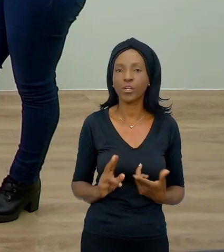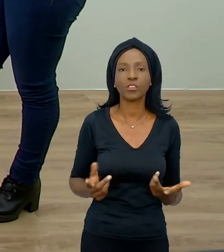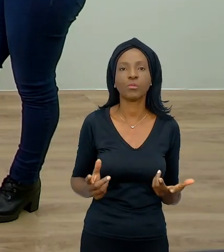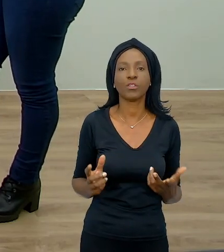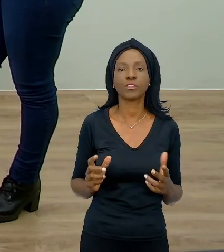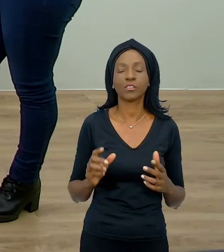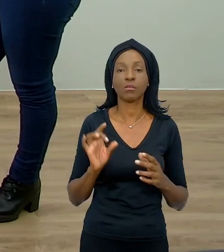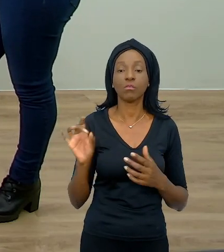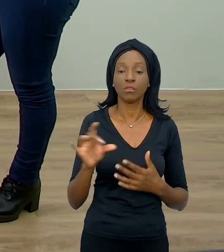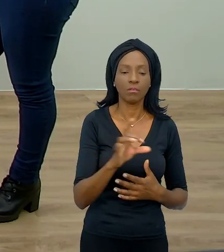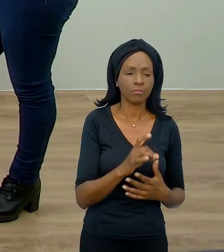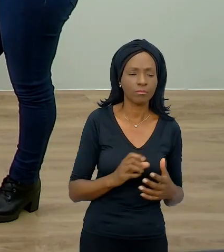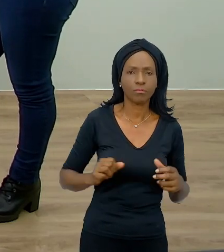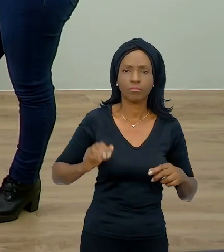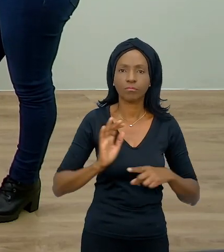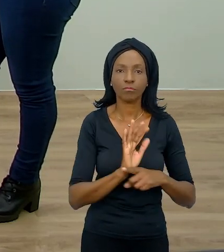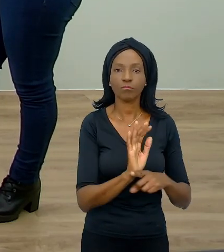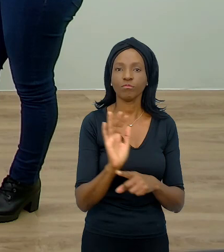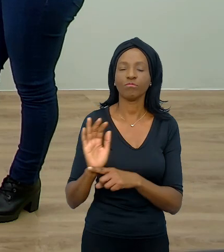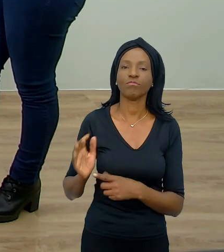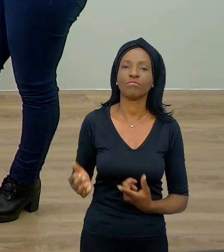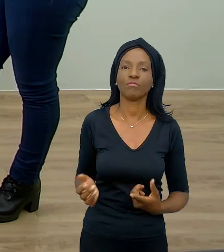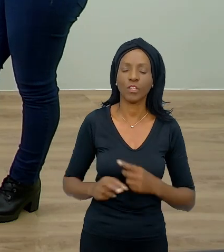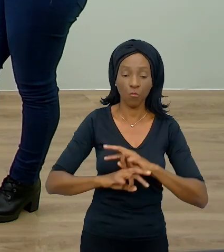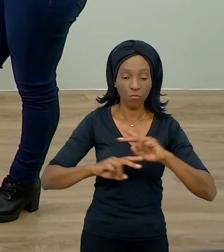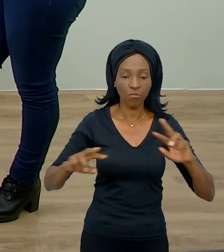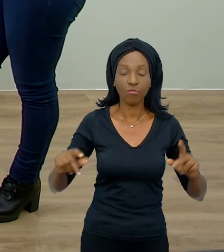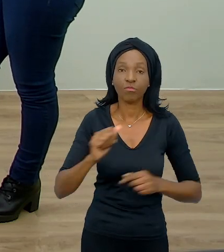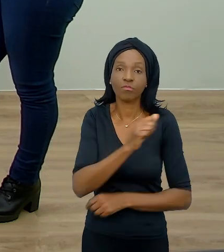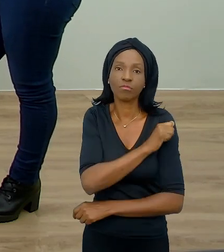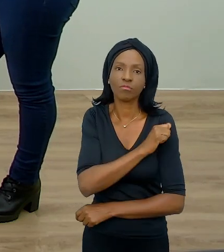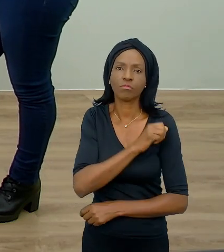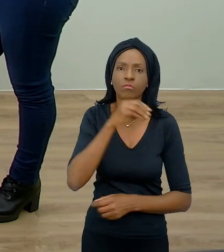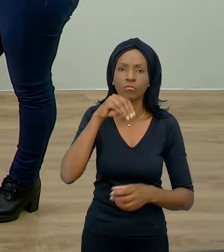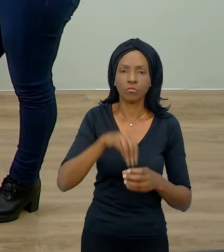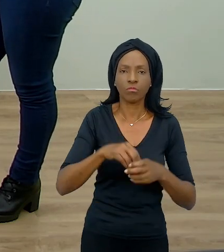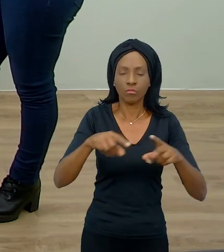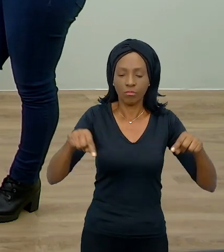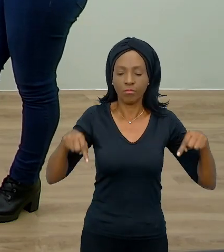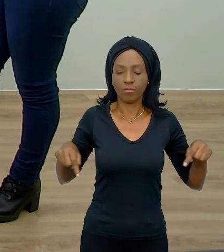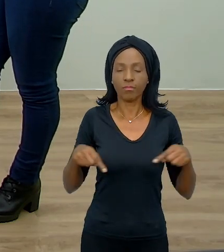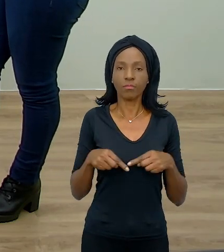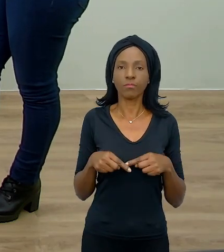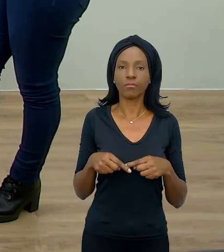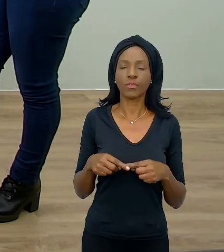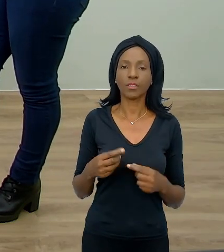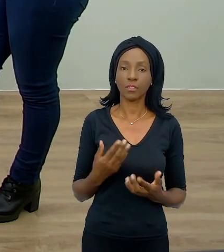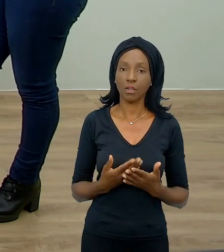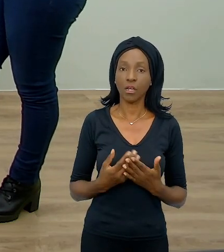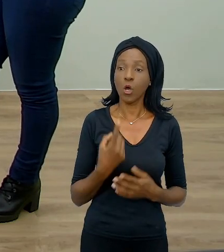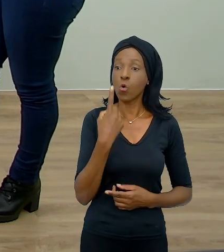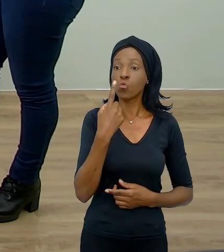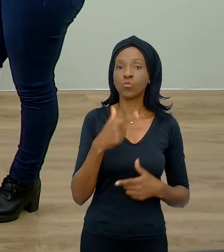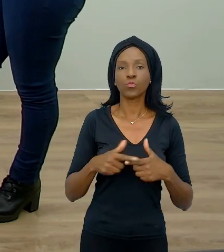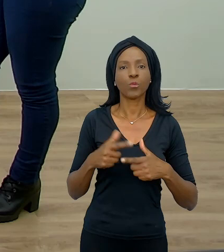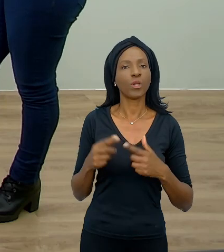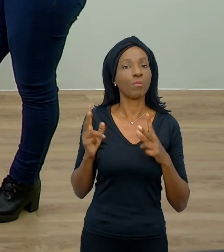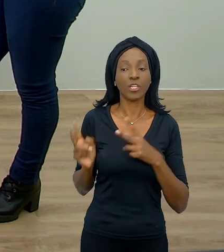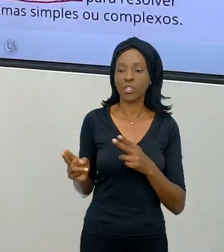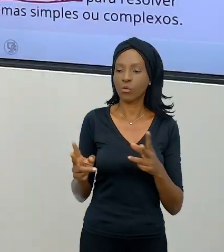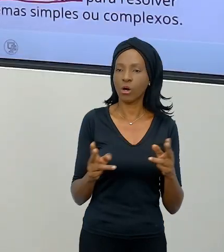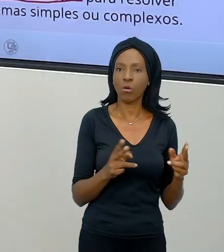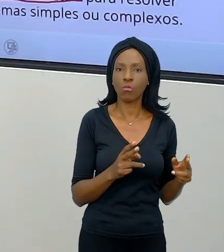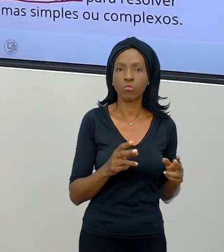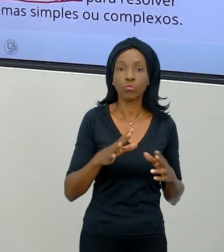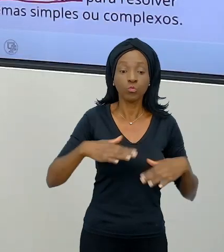colaborativa. Então, quando eu tenho, por exemplo, vários alunos em sala de aula, estudantes estão ali, eles têm um problema comum e eles